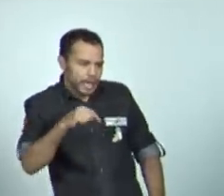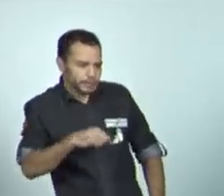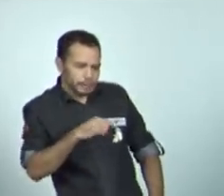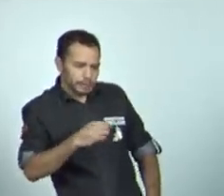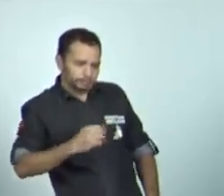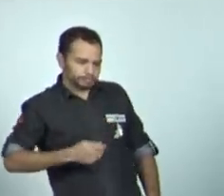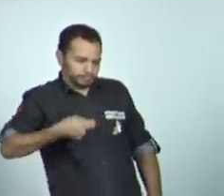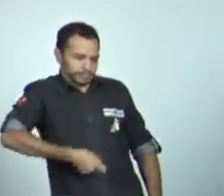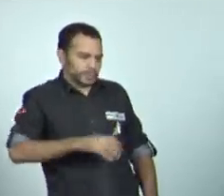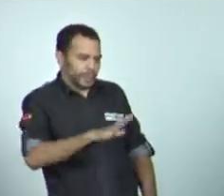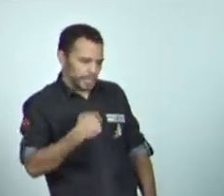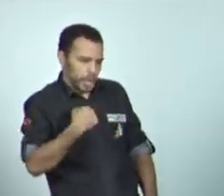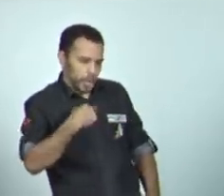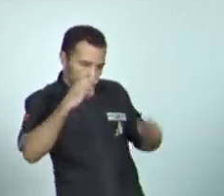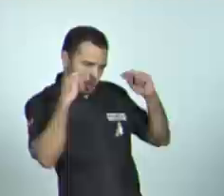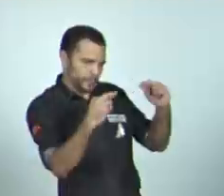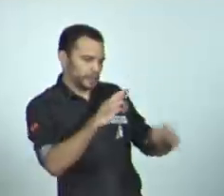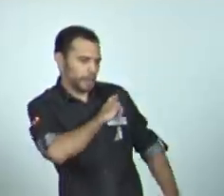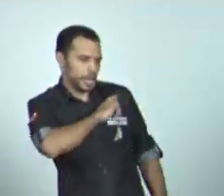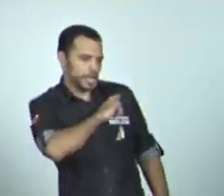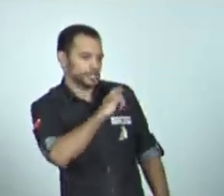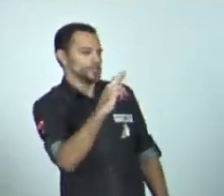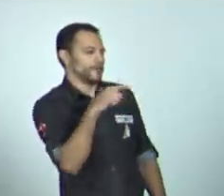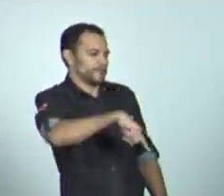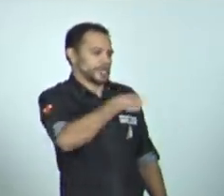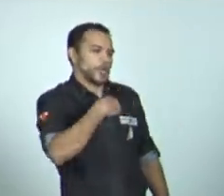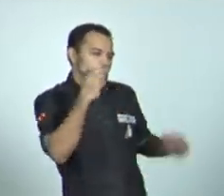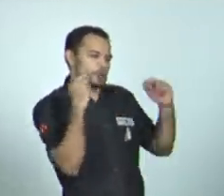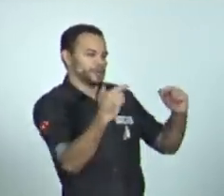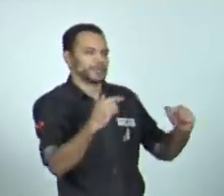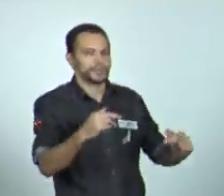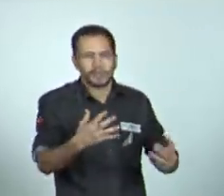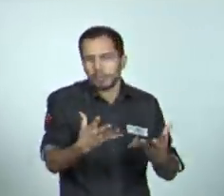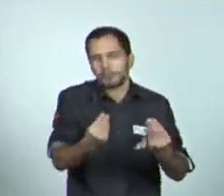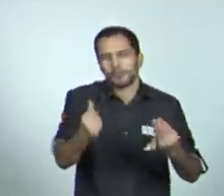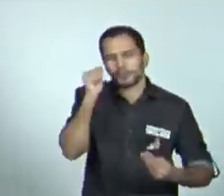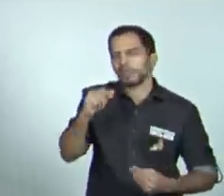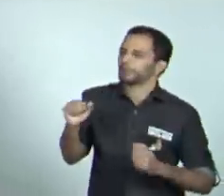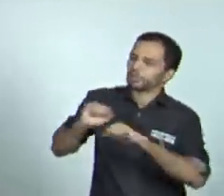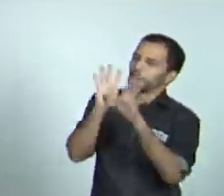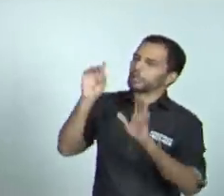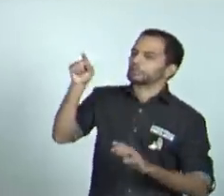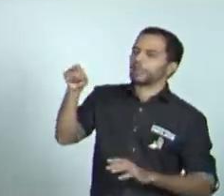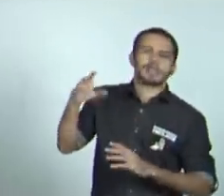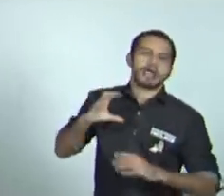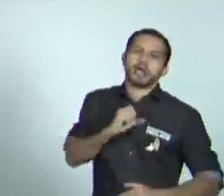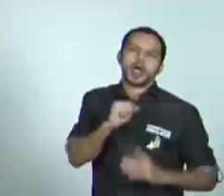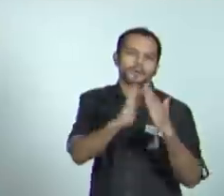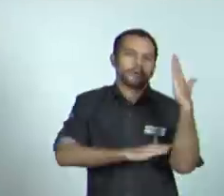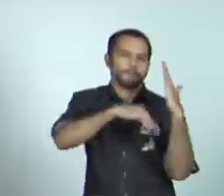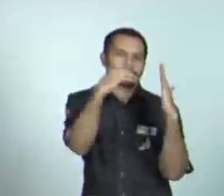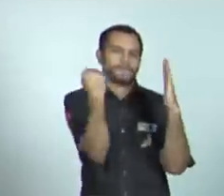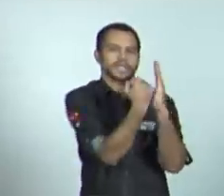respeito demais a religião de vocês eu fico imaginando quanto a mulher que não falou assim glória a deus ele respeita páscoa ei